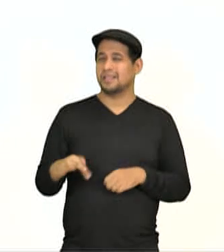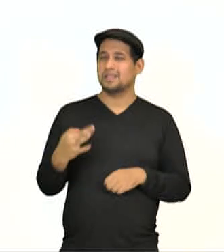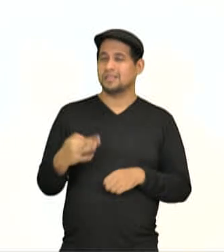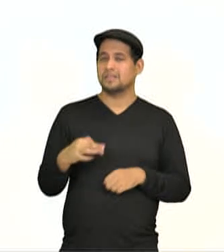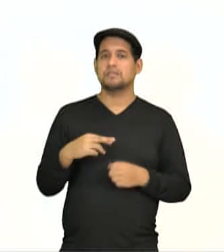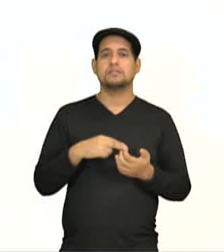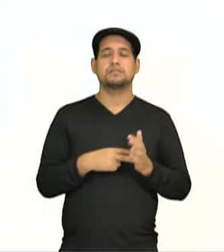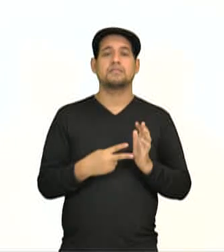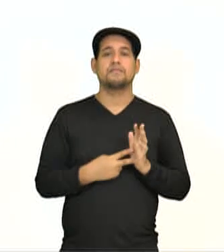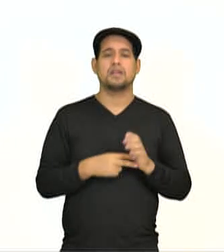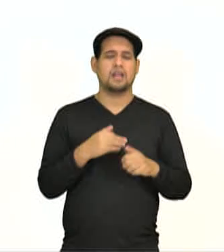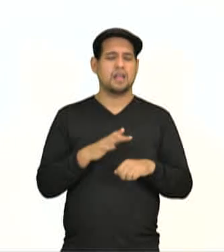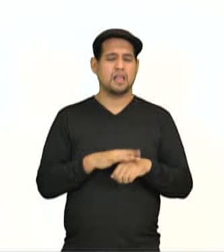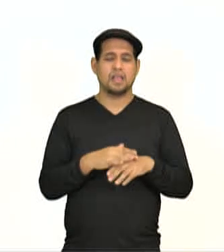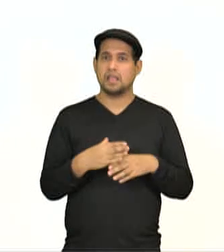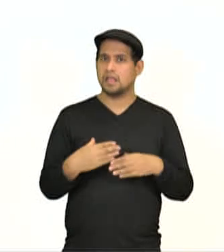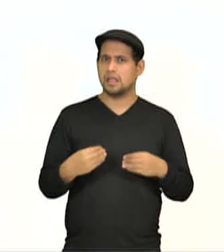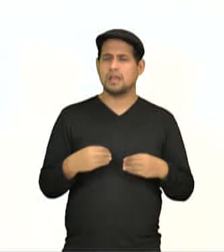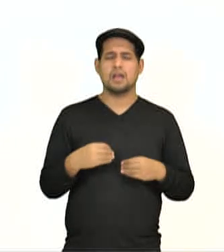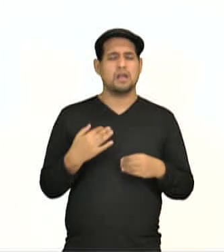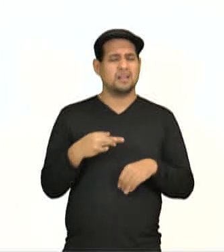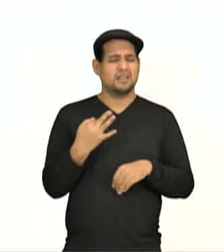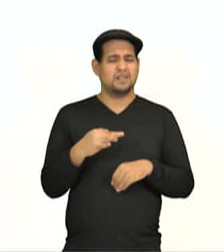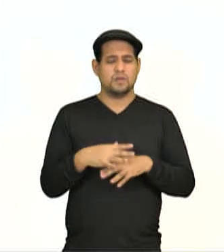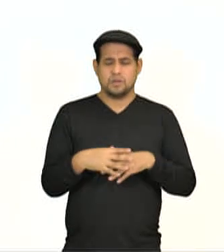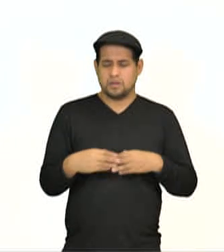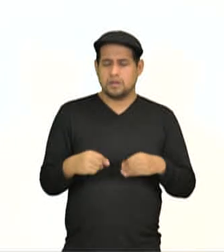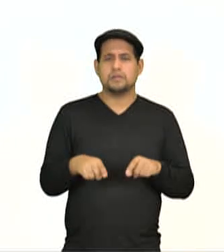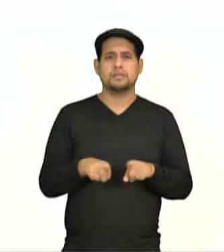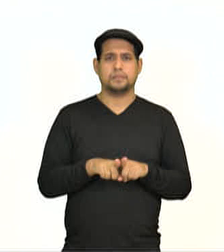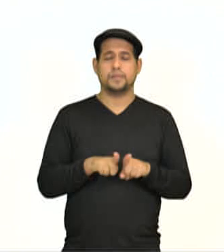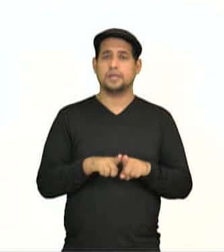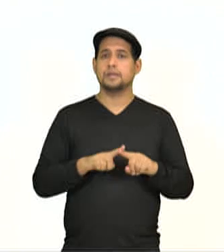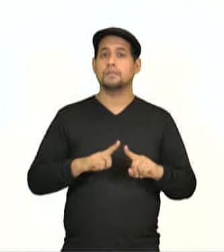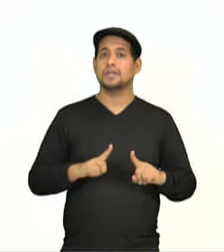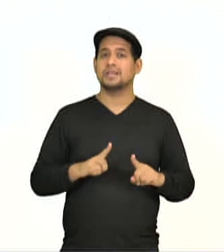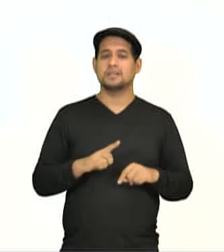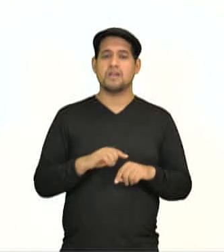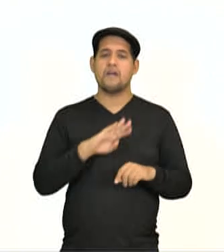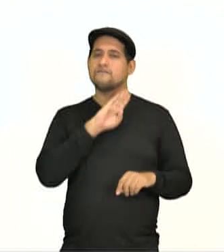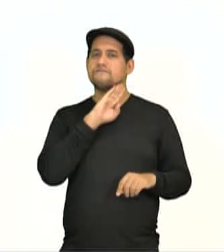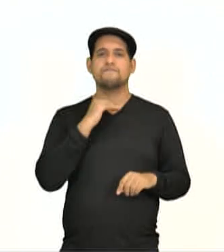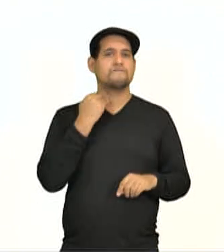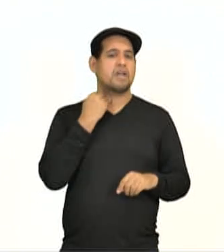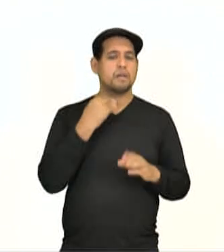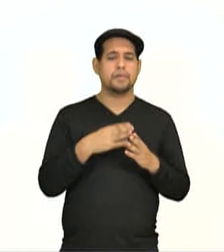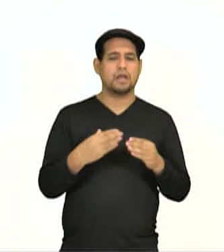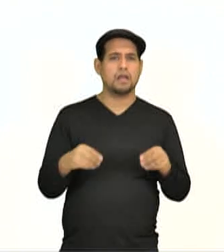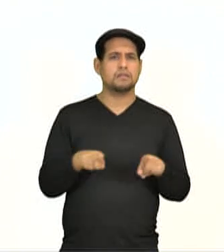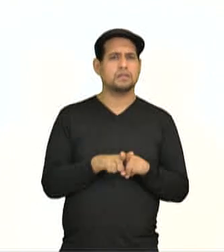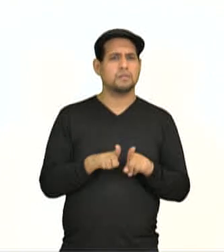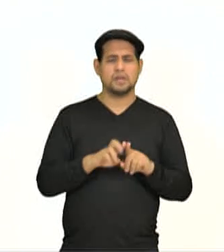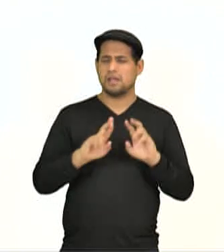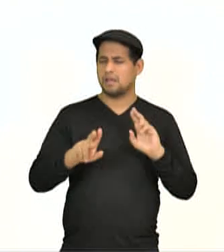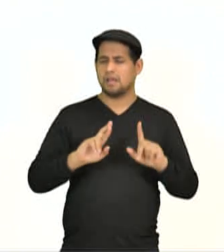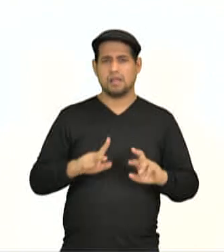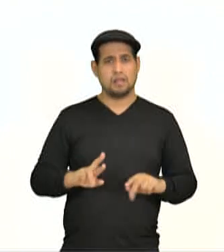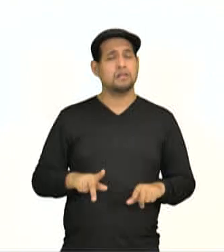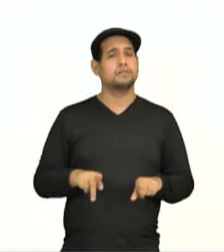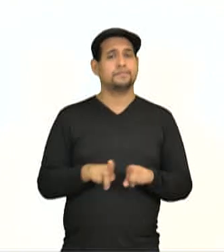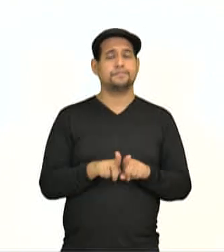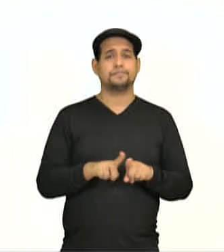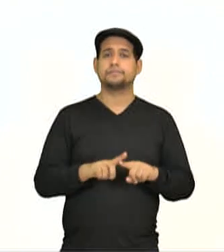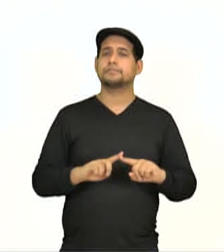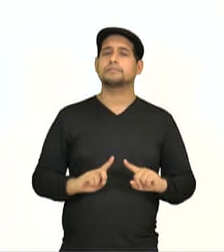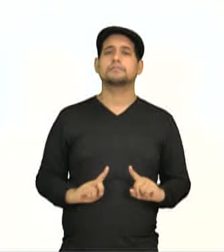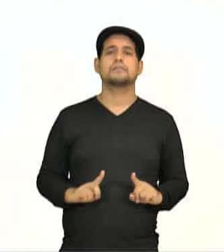um analgésico, alivia a dor, contra a febre, é um antitérmico, antipirético